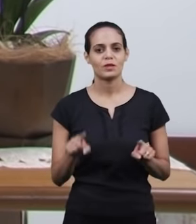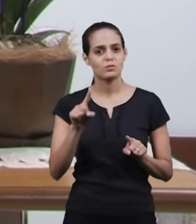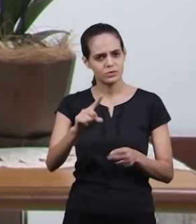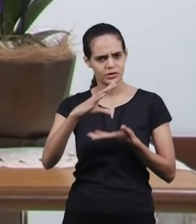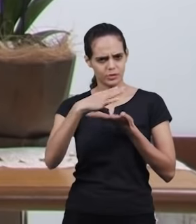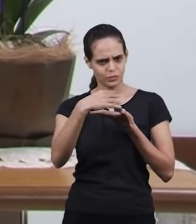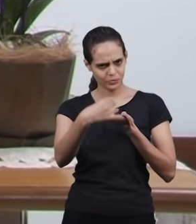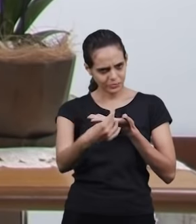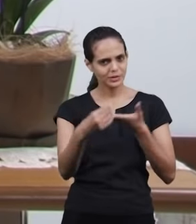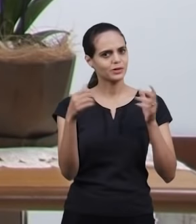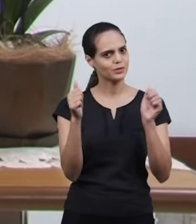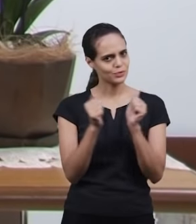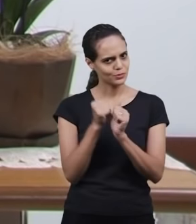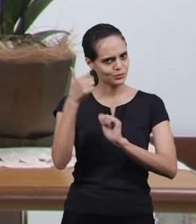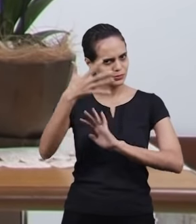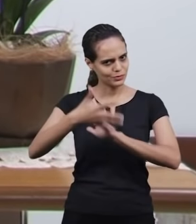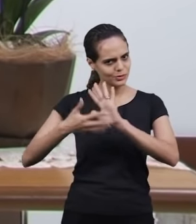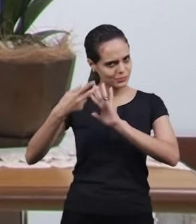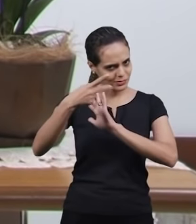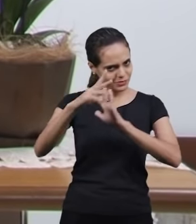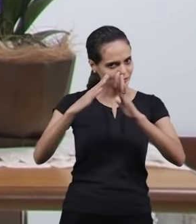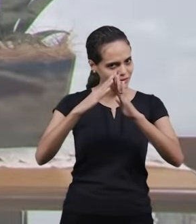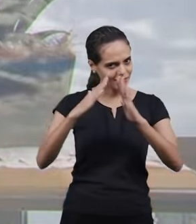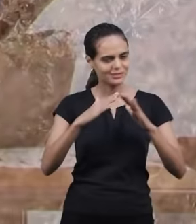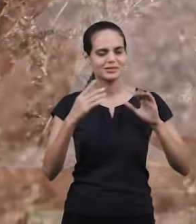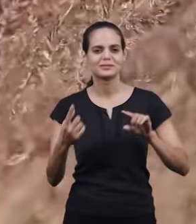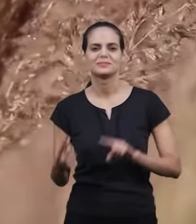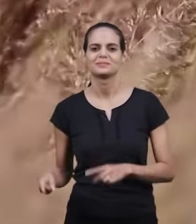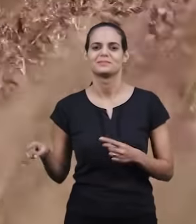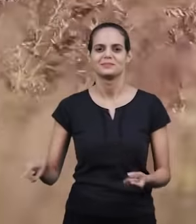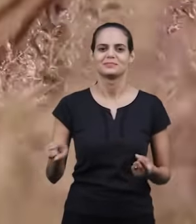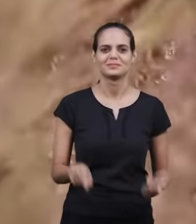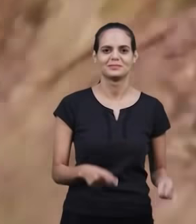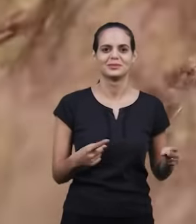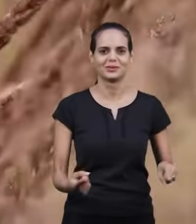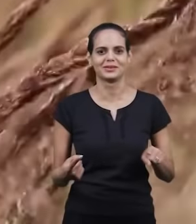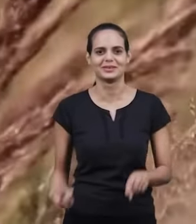aqui, cante também na sua casa, adorando ao Senhor.